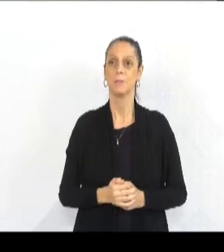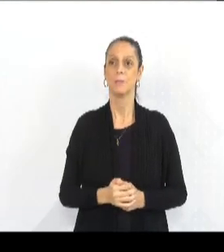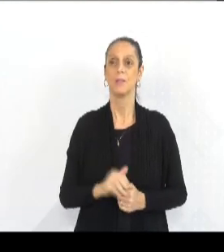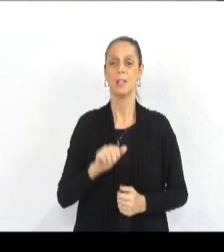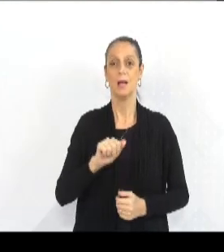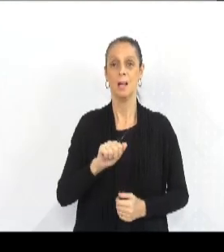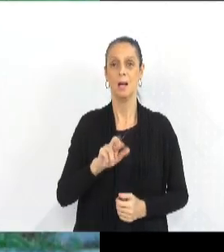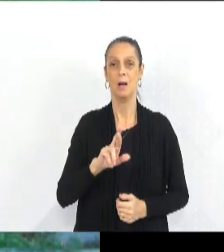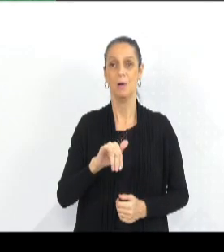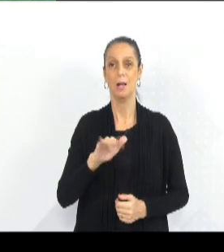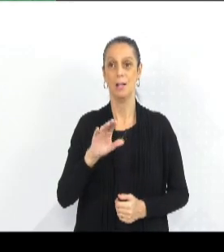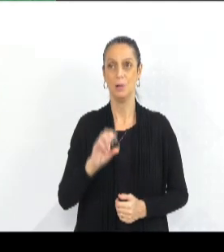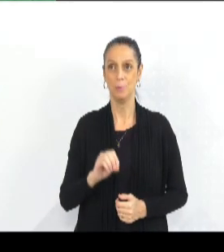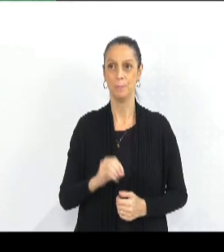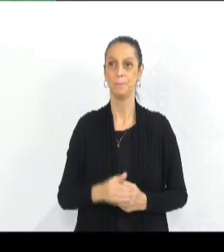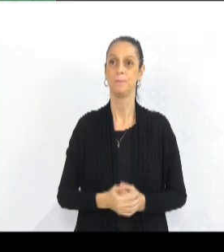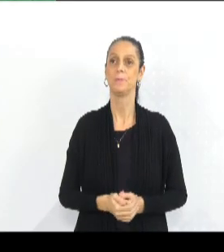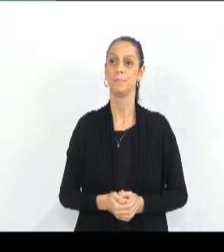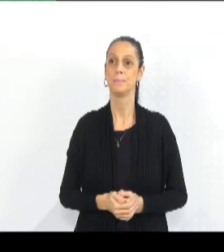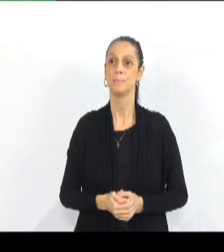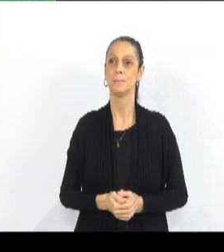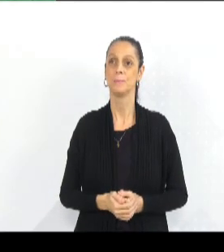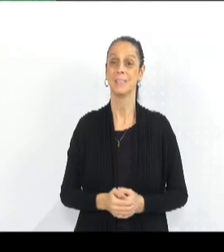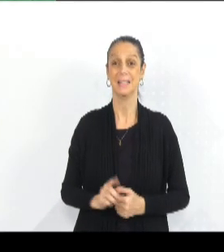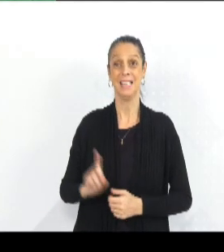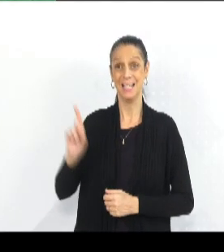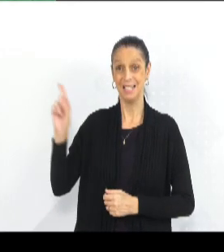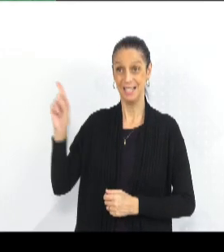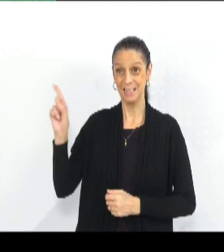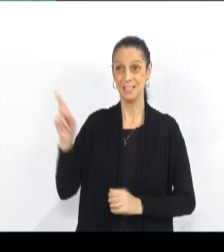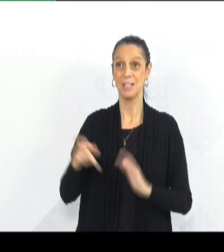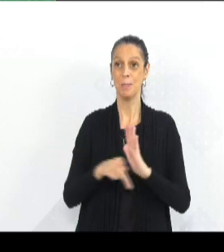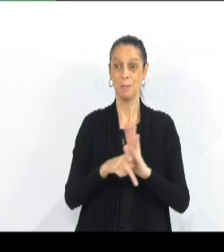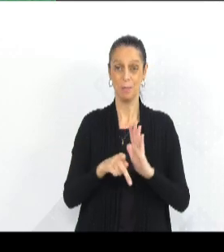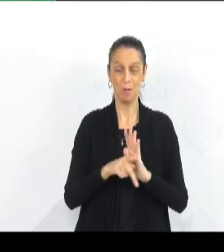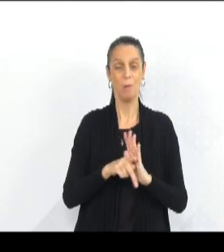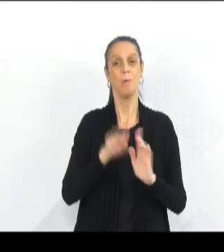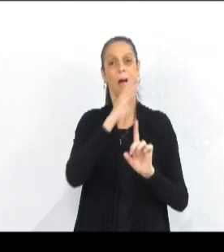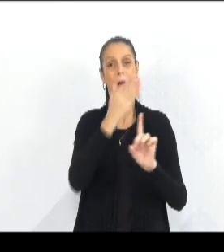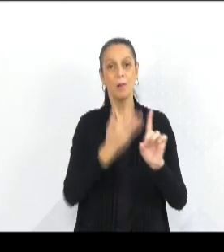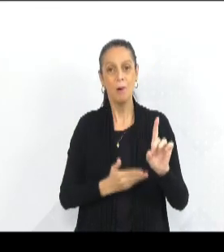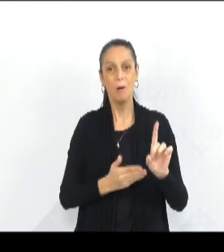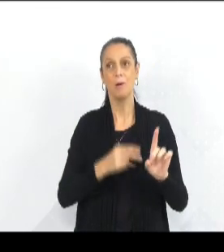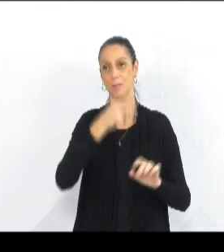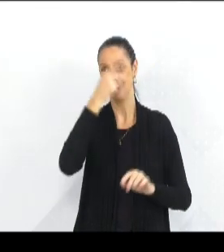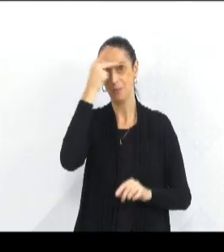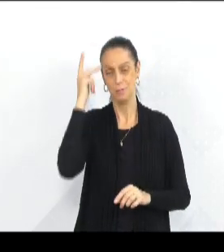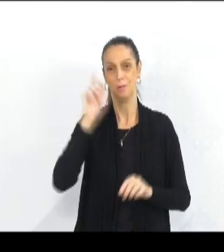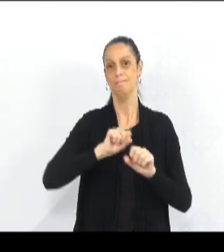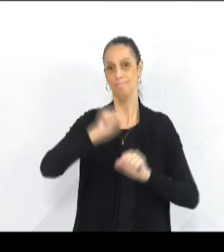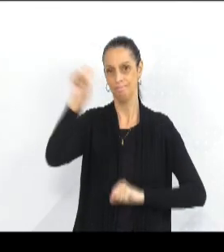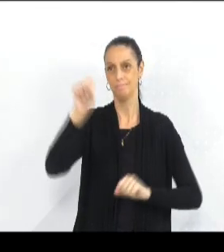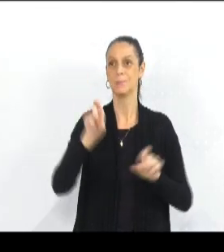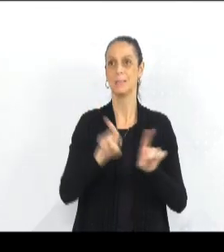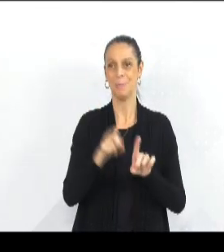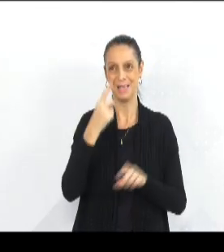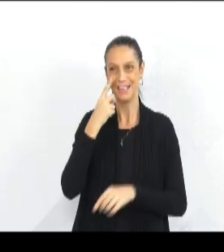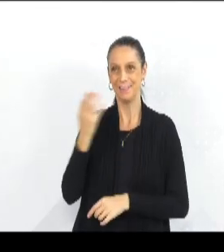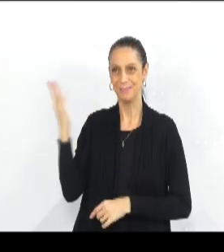Aurélio Marques Beliart. Já o monumento votivo aos heróis expedicionários, que estão passando aqui nas